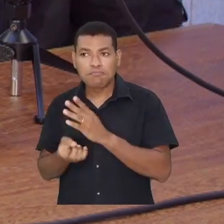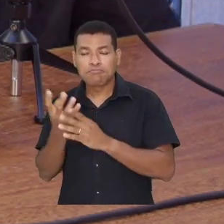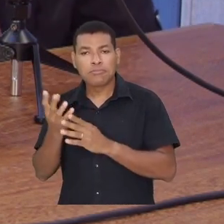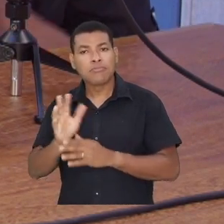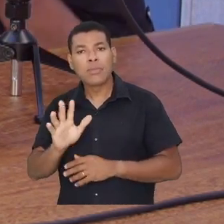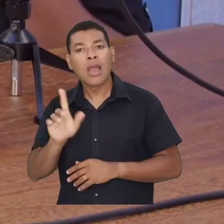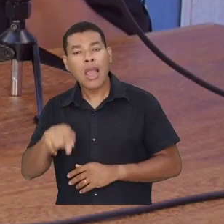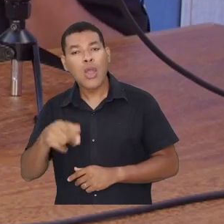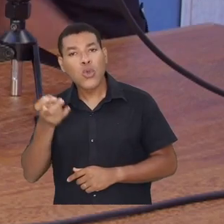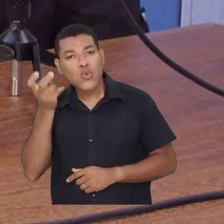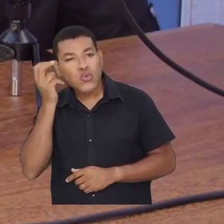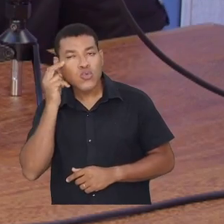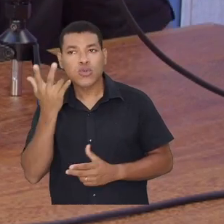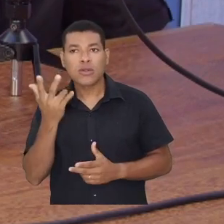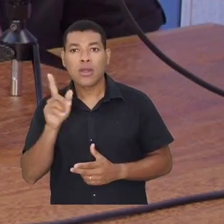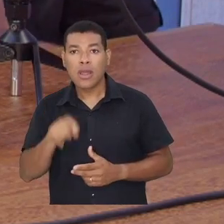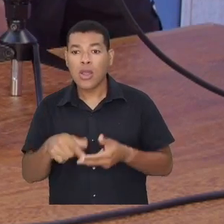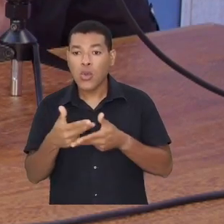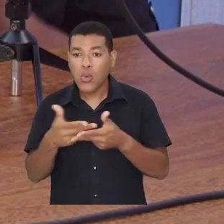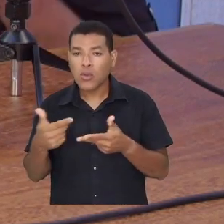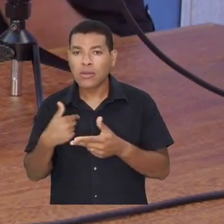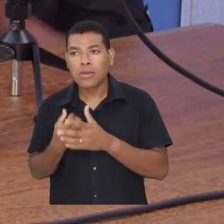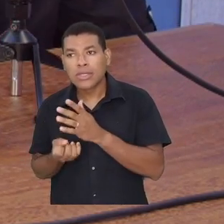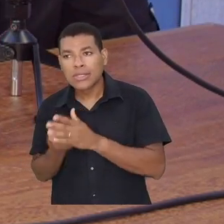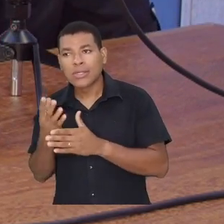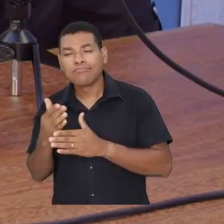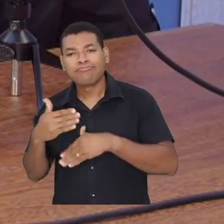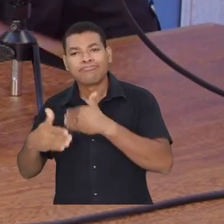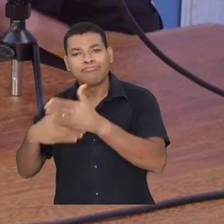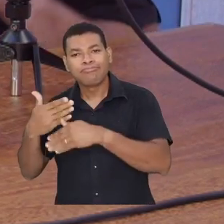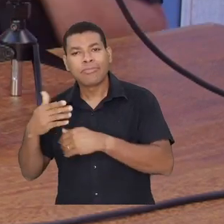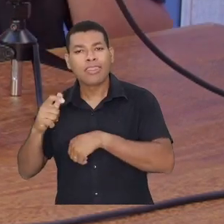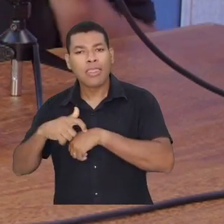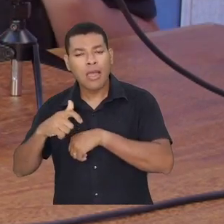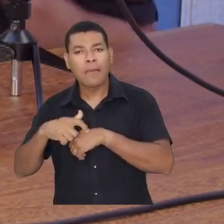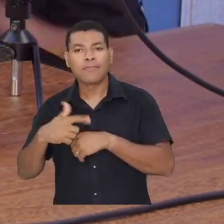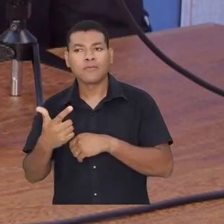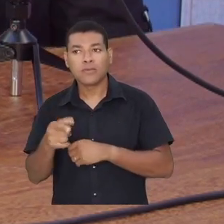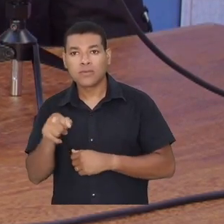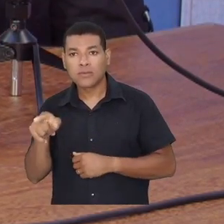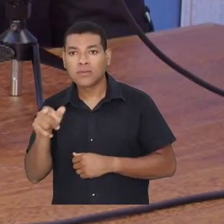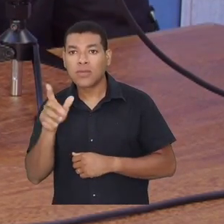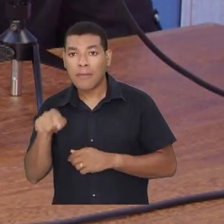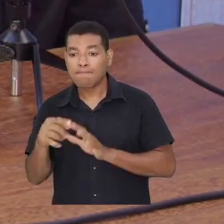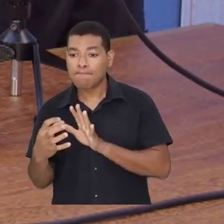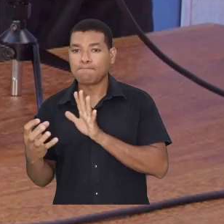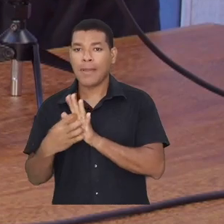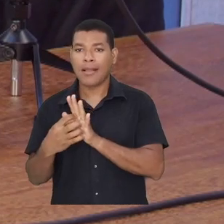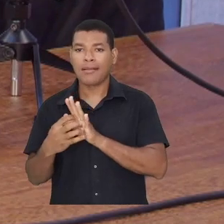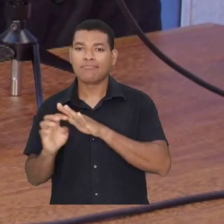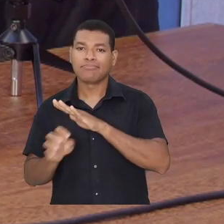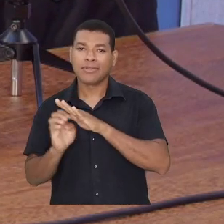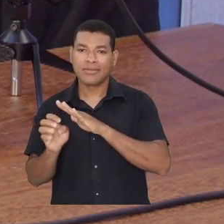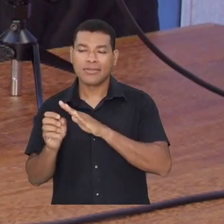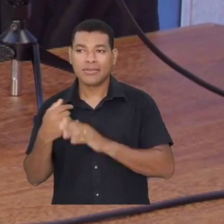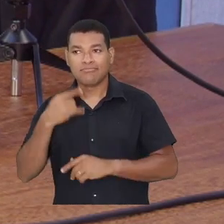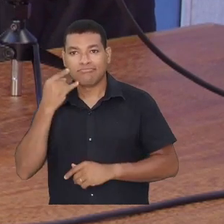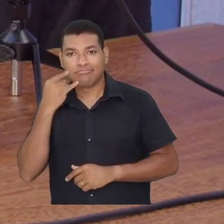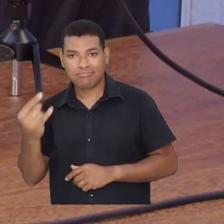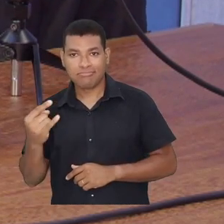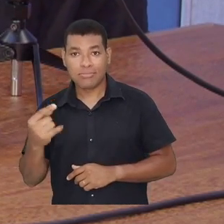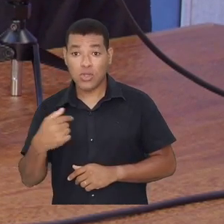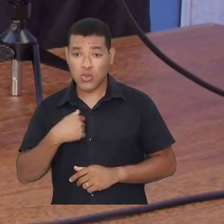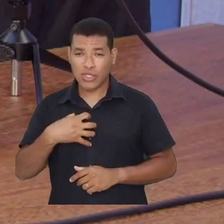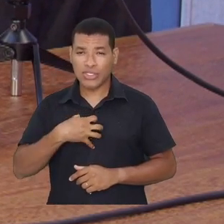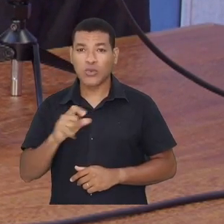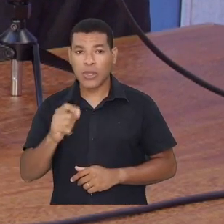é uma cultura, é algo que você vai criando, que você vai desenvolvendo com o tempo, e aquilo é a marca empregadora. Então, as pessoas, eu sinto que elas não